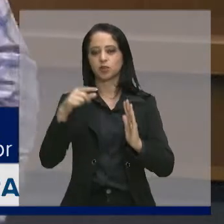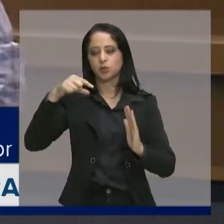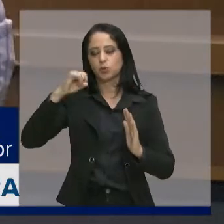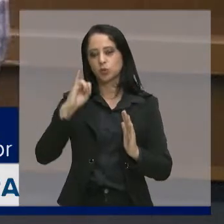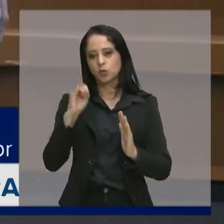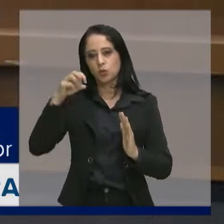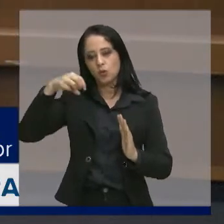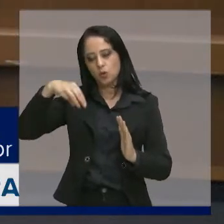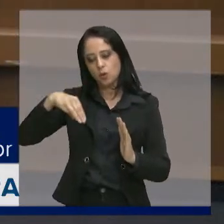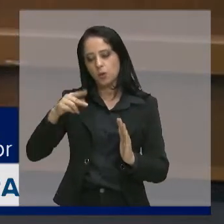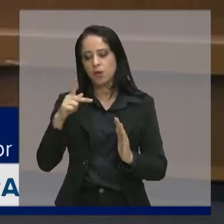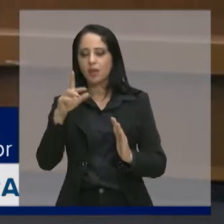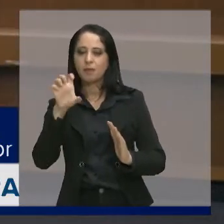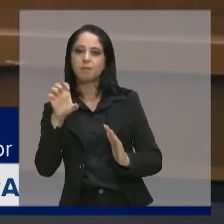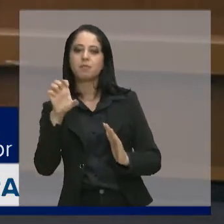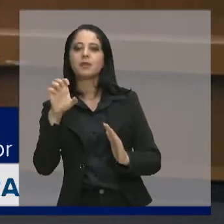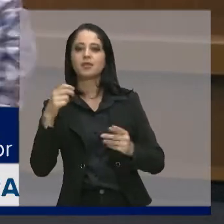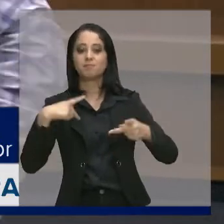dos Campos.